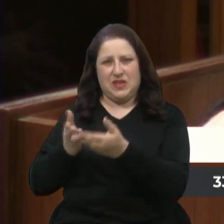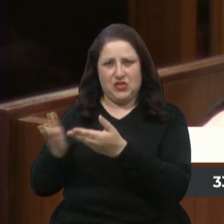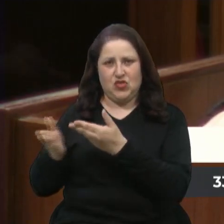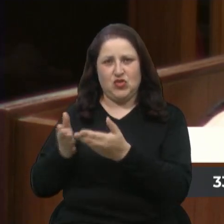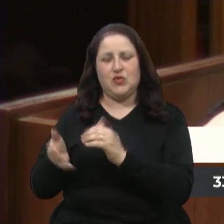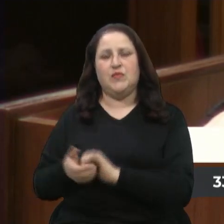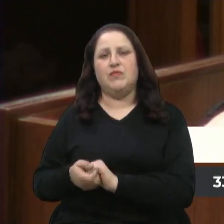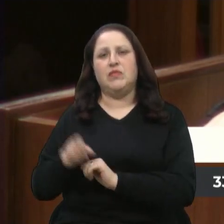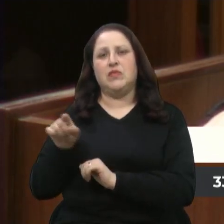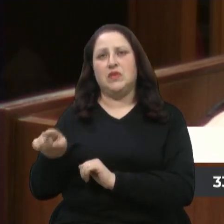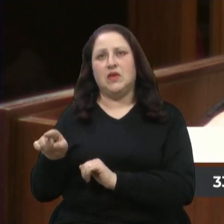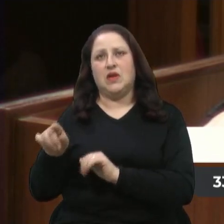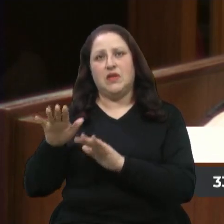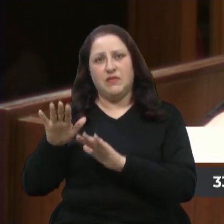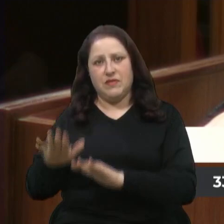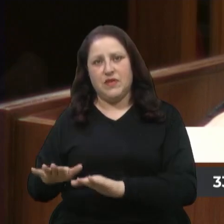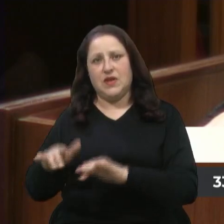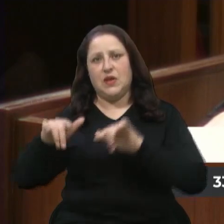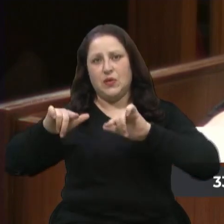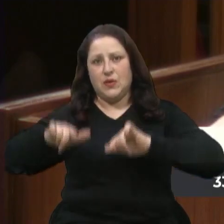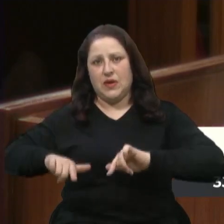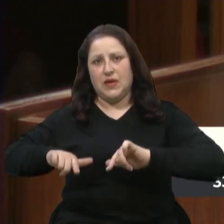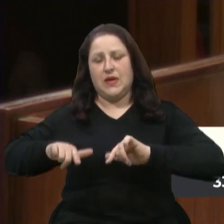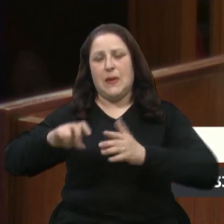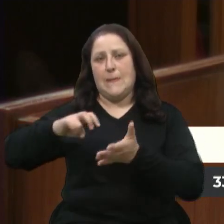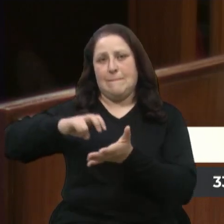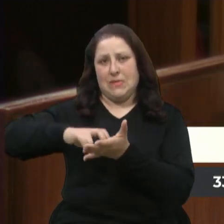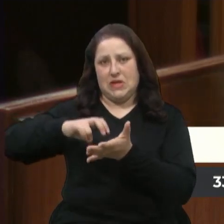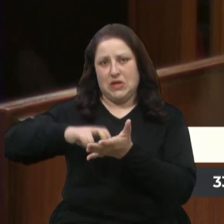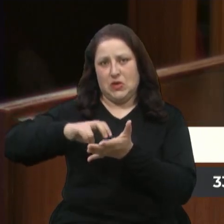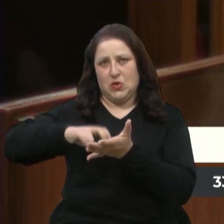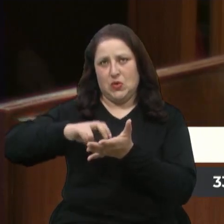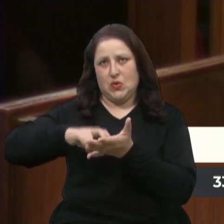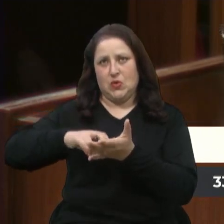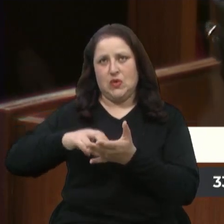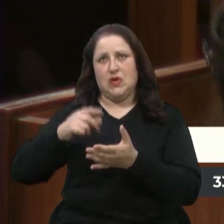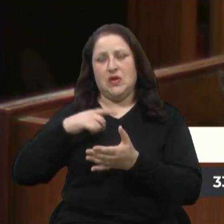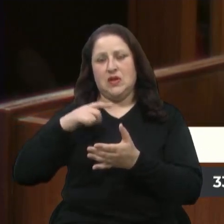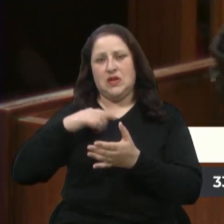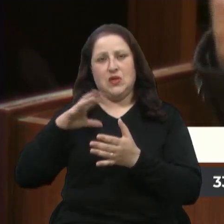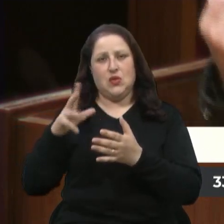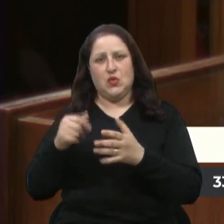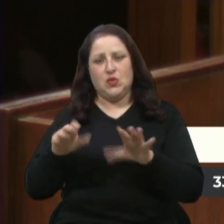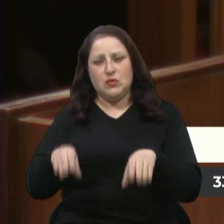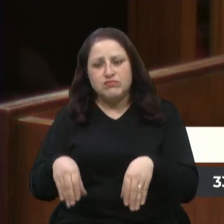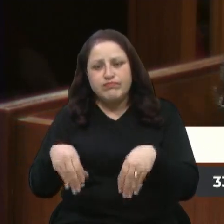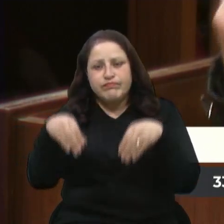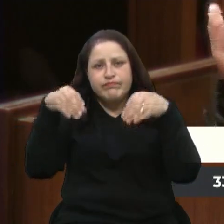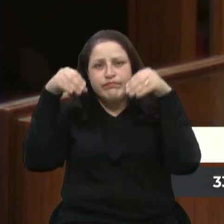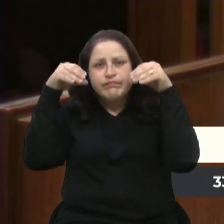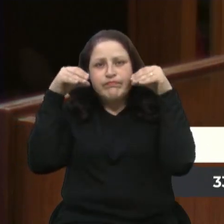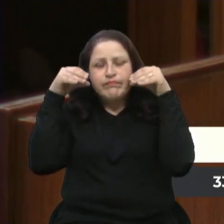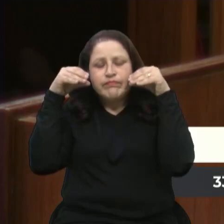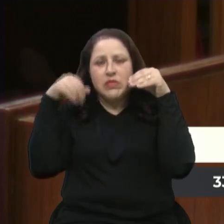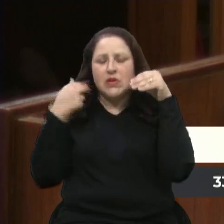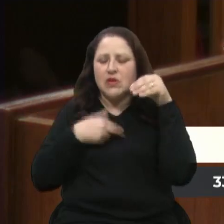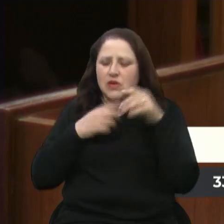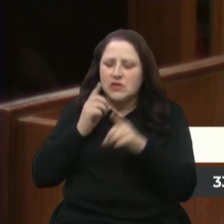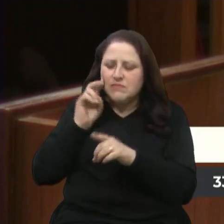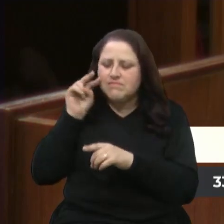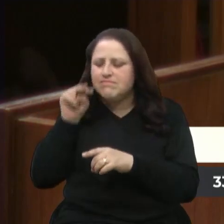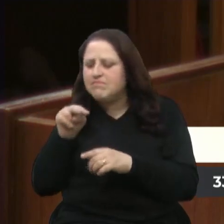ficava num banco da cidade, né? E ele se tapava todo e a gente tinha dificuldade de identificá-lo,